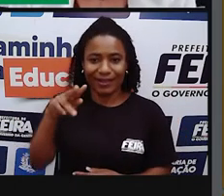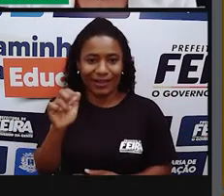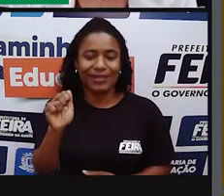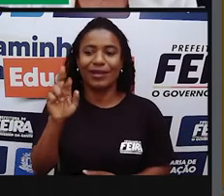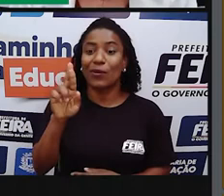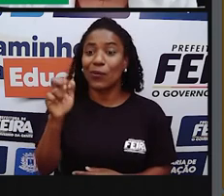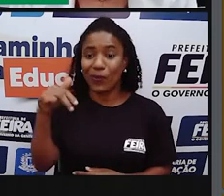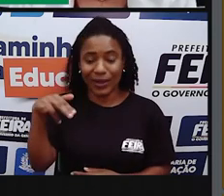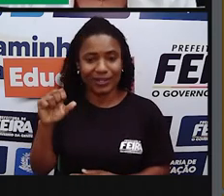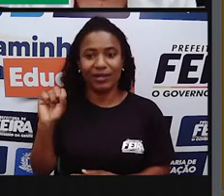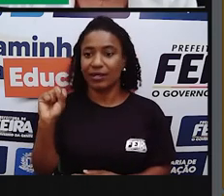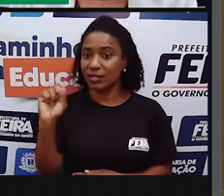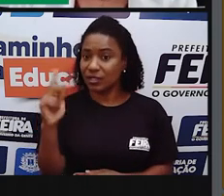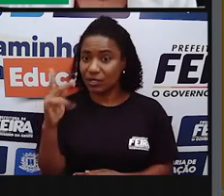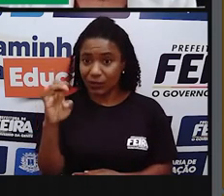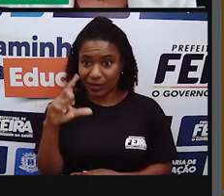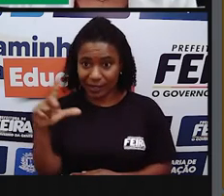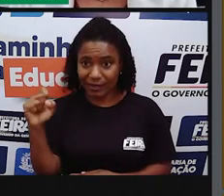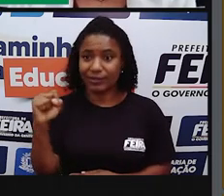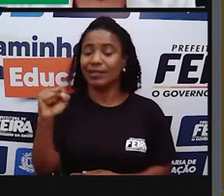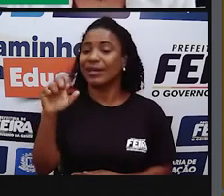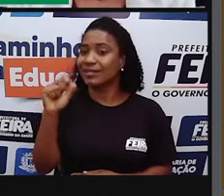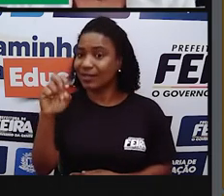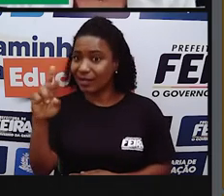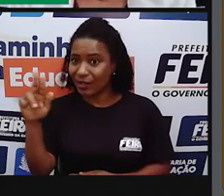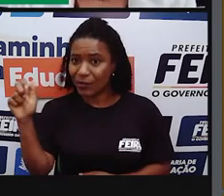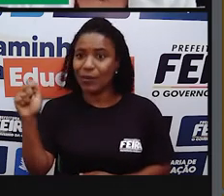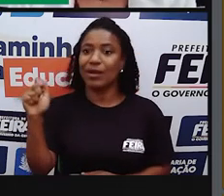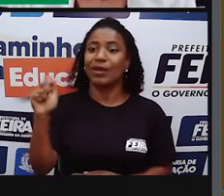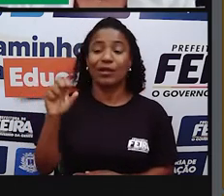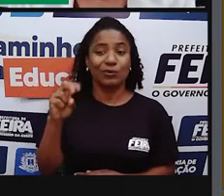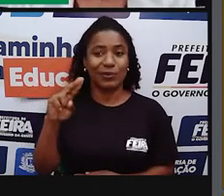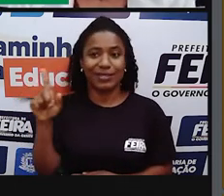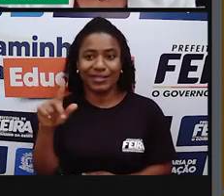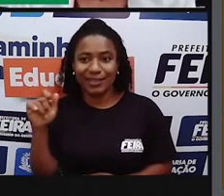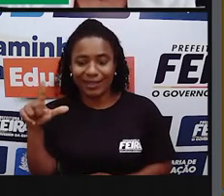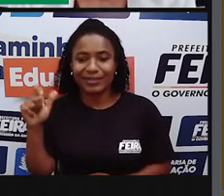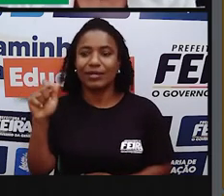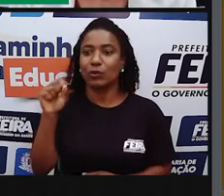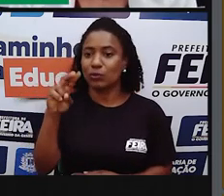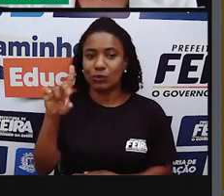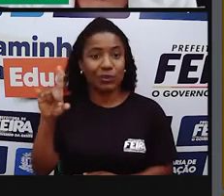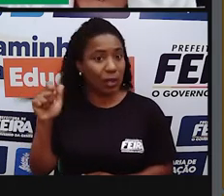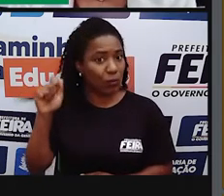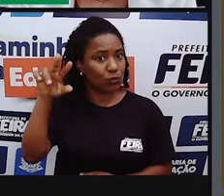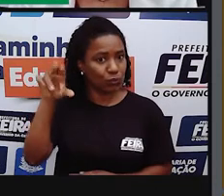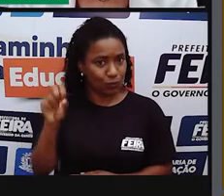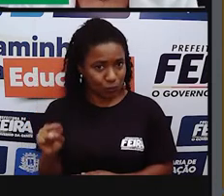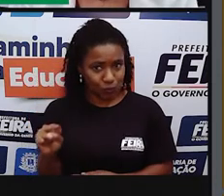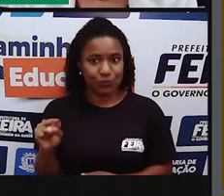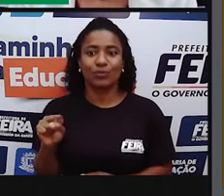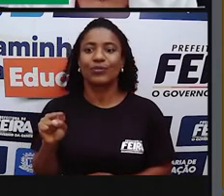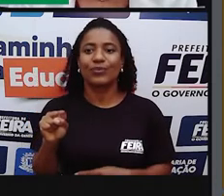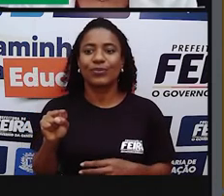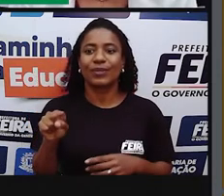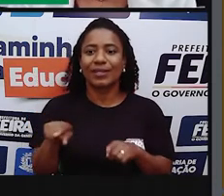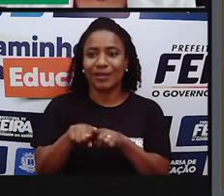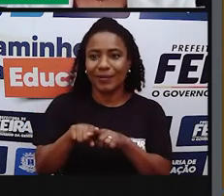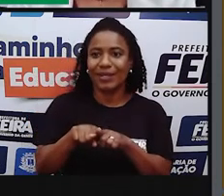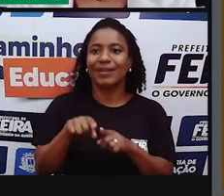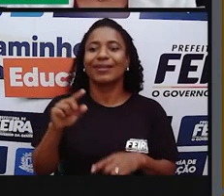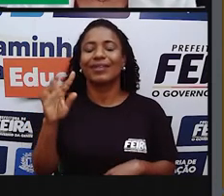Ruanda, Seychelles, Serra Leoa, Suazilândia, Sudão, Sudão do Sul,